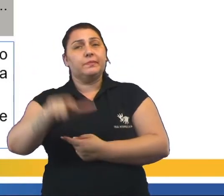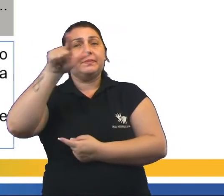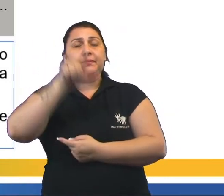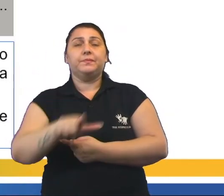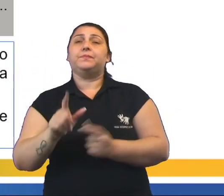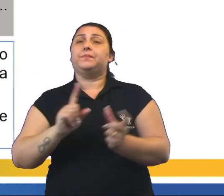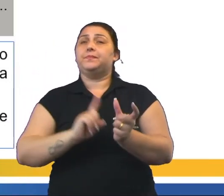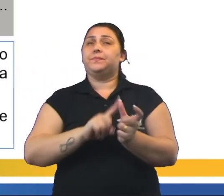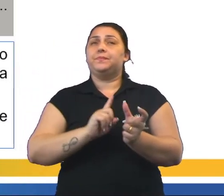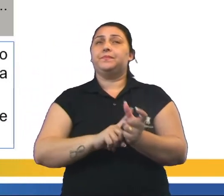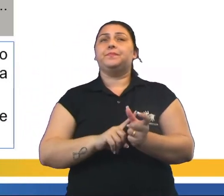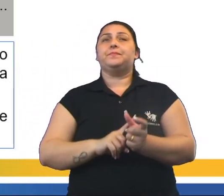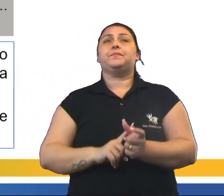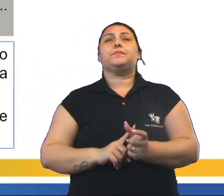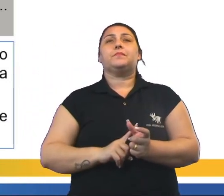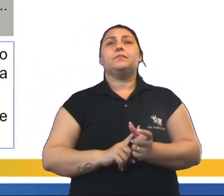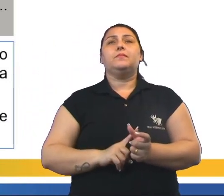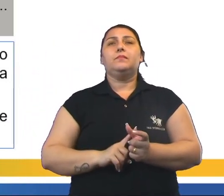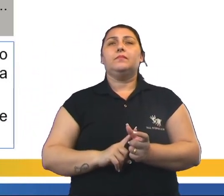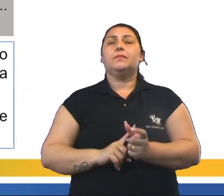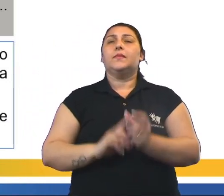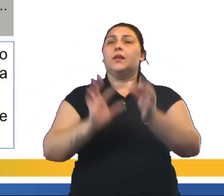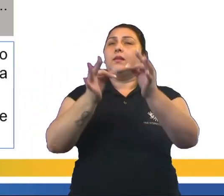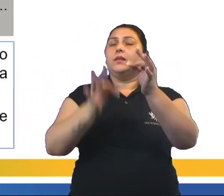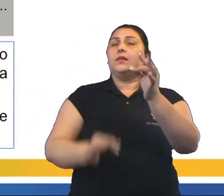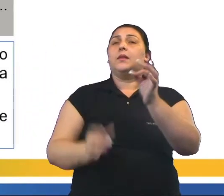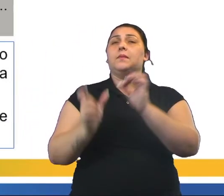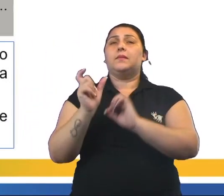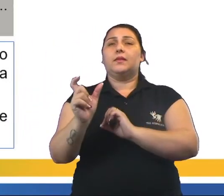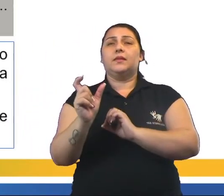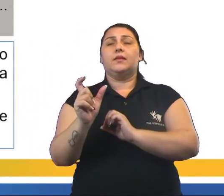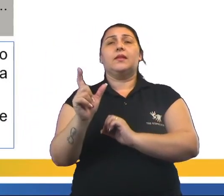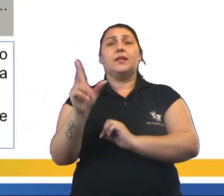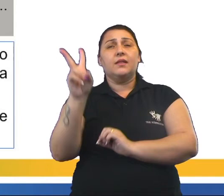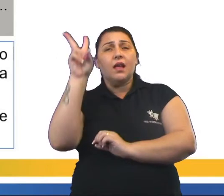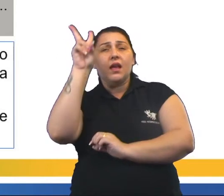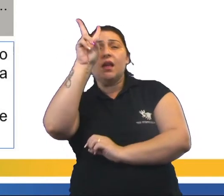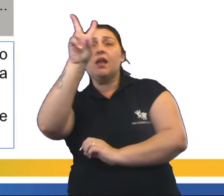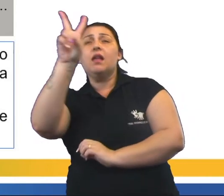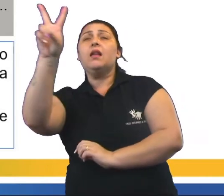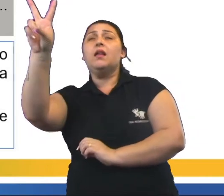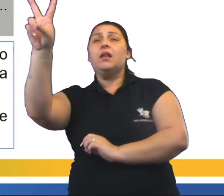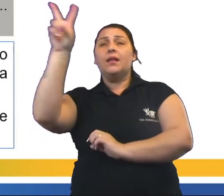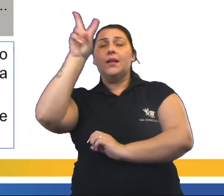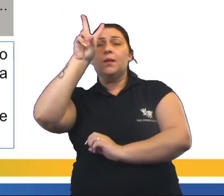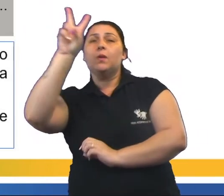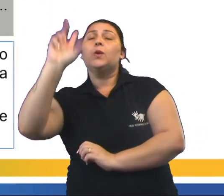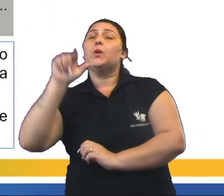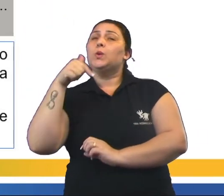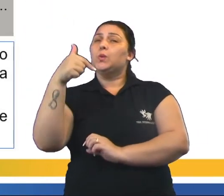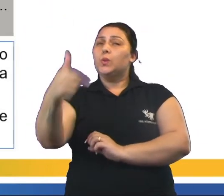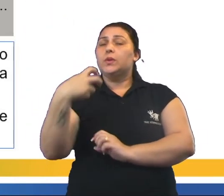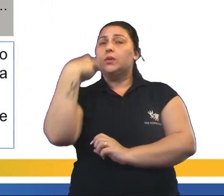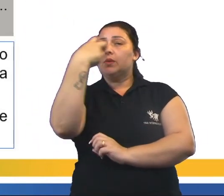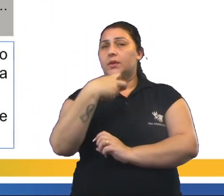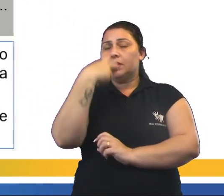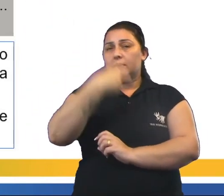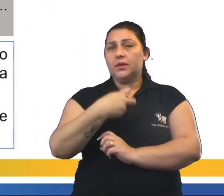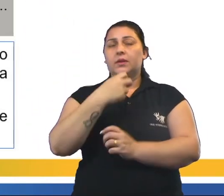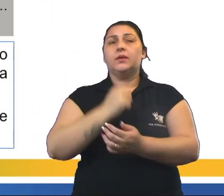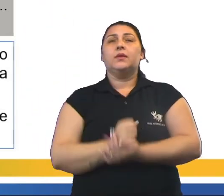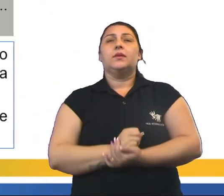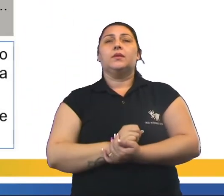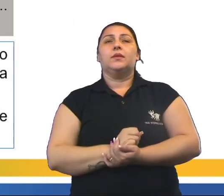as expressões. Alongamento da palavra, lembro, né, entre outras expressões da oralidade,